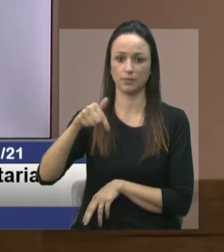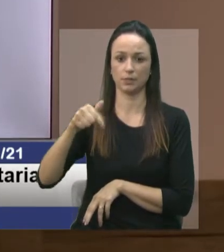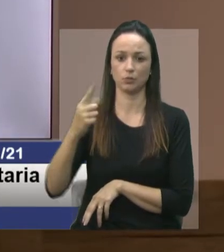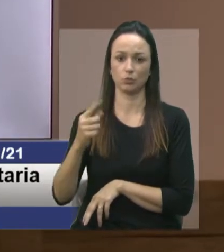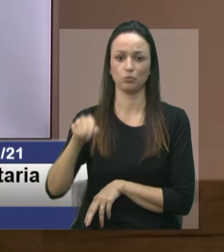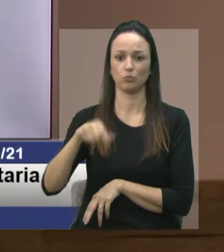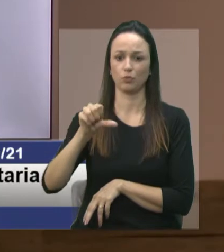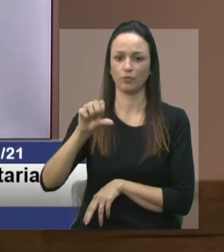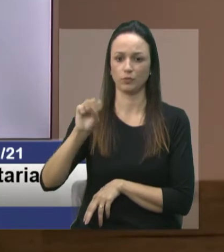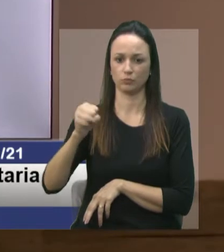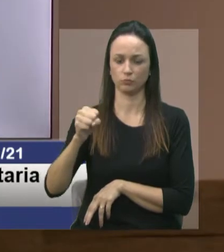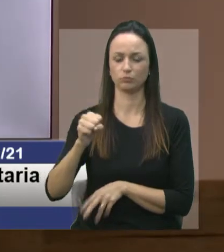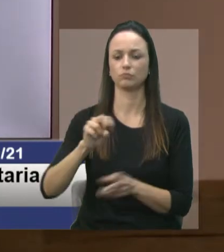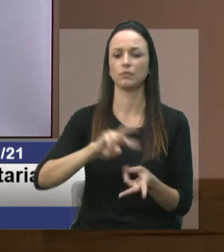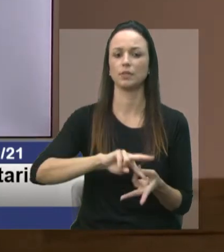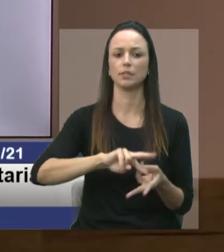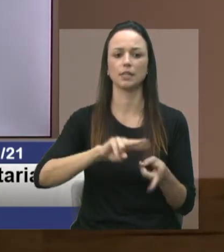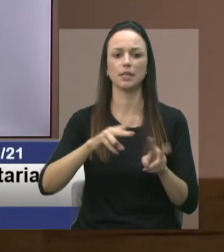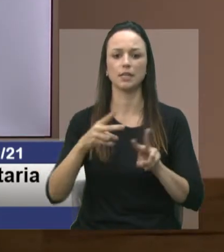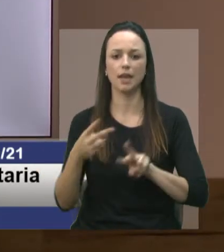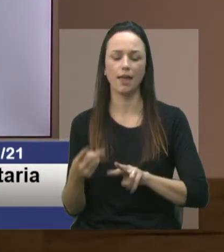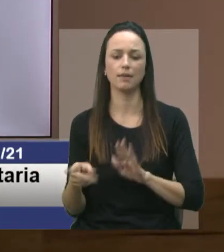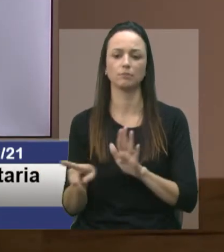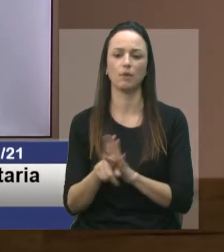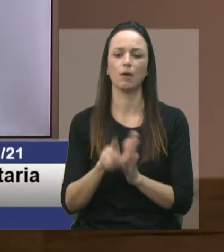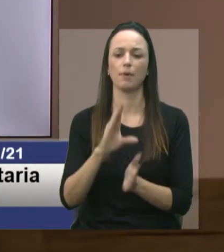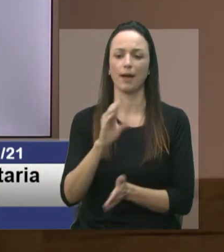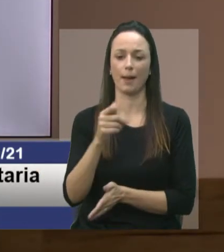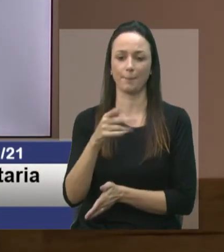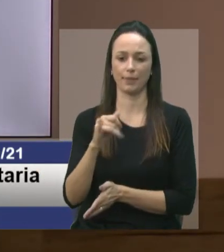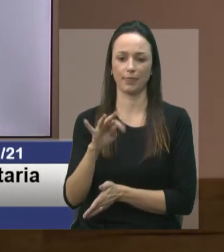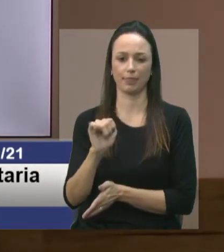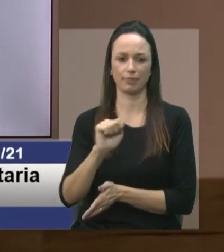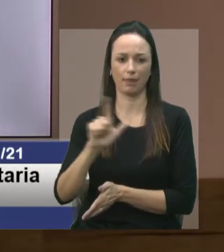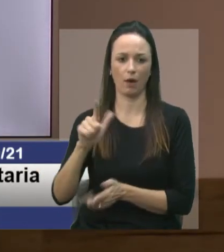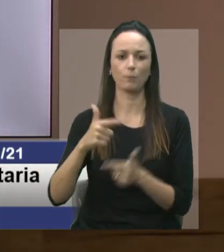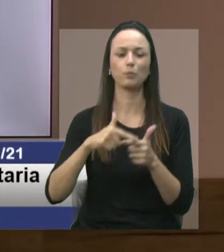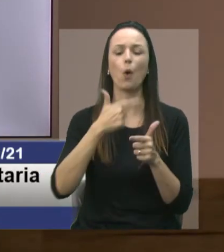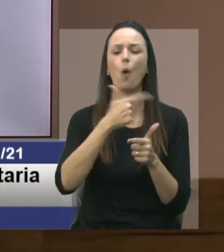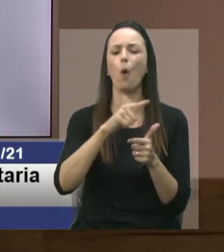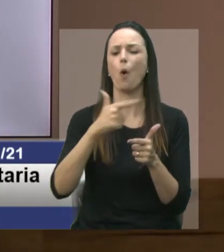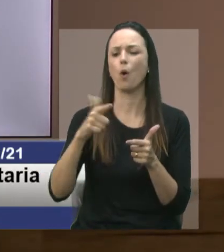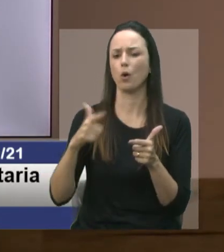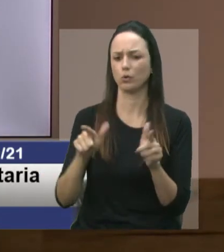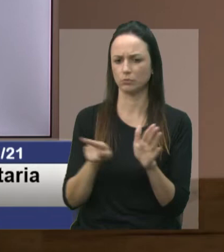R$ 2.409.771,98 de transferências de capital, outras receitas de capital,